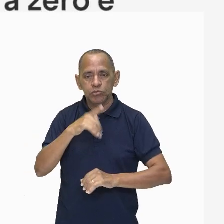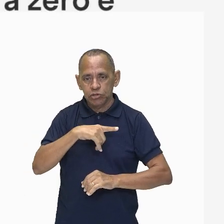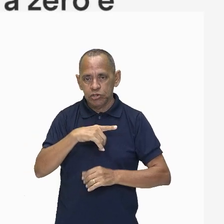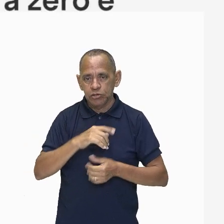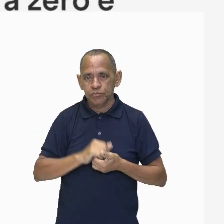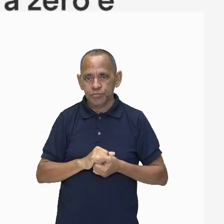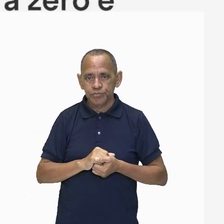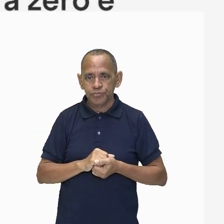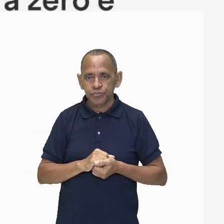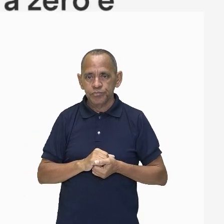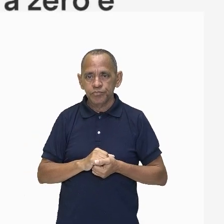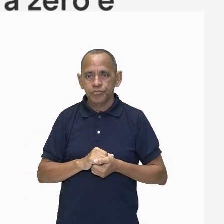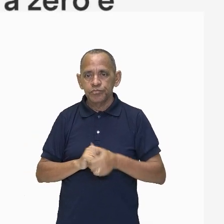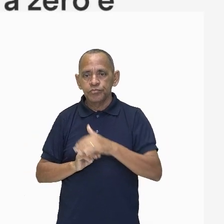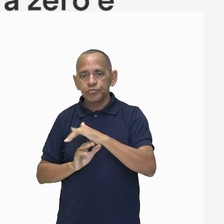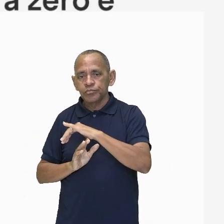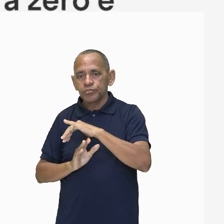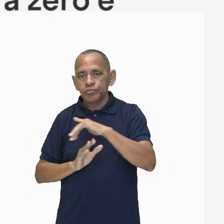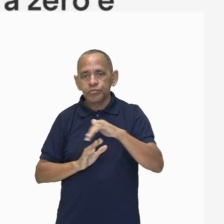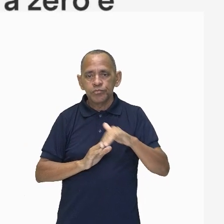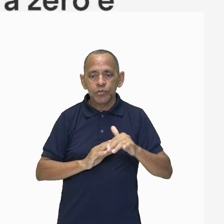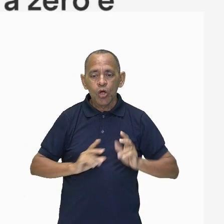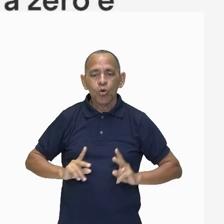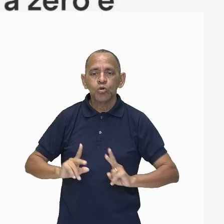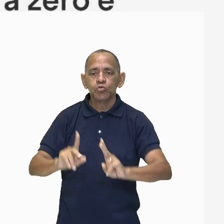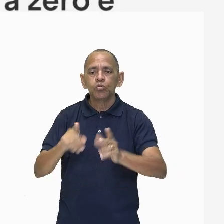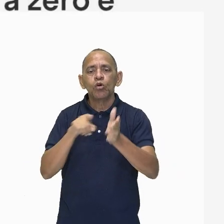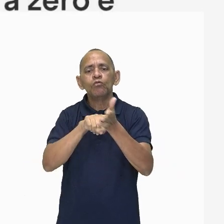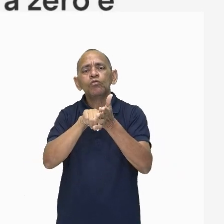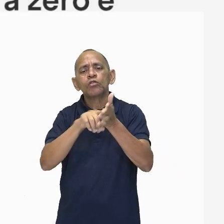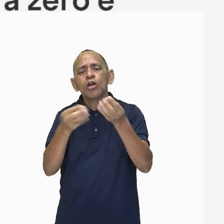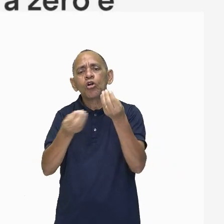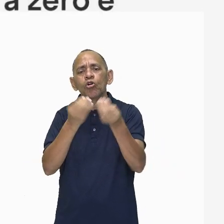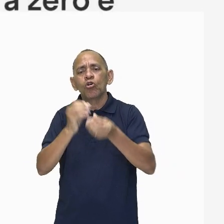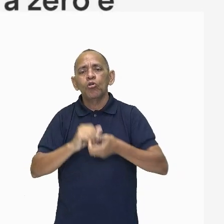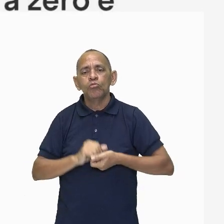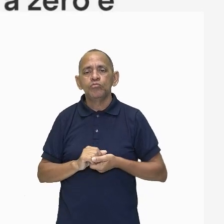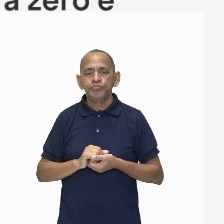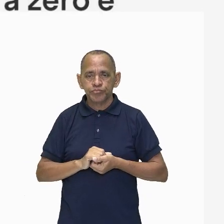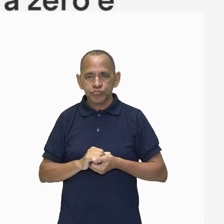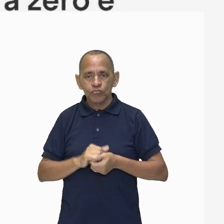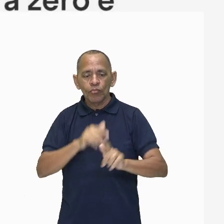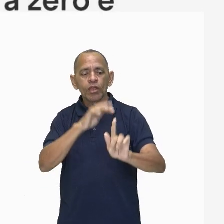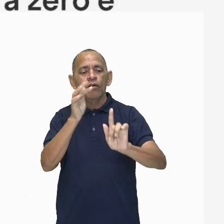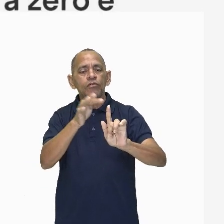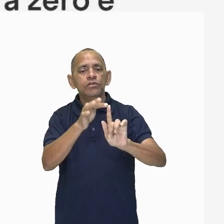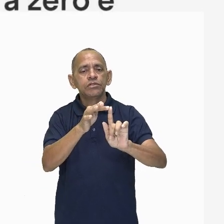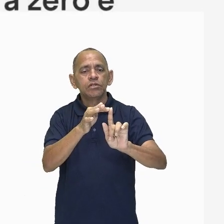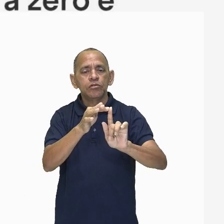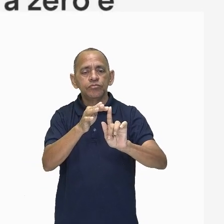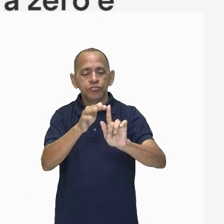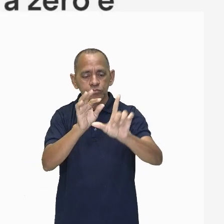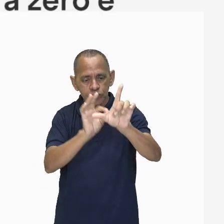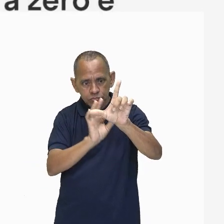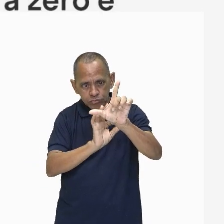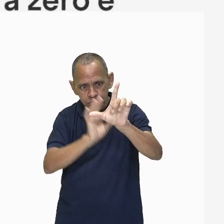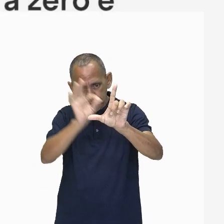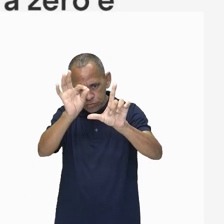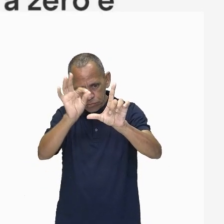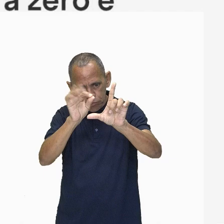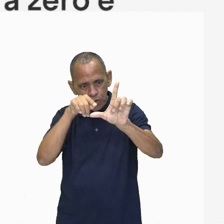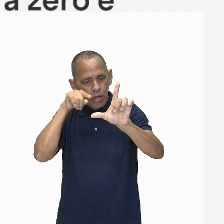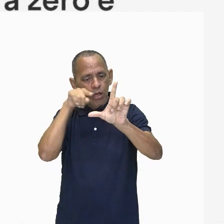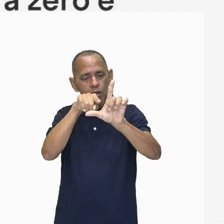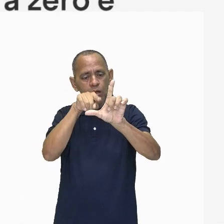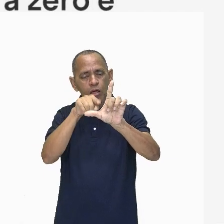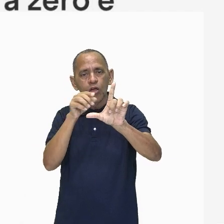agora continuar, porque nós vamos verificar o que é essa raiz da função, que é aquele ponto que intersecta o eixo de x, lembra? Então, quando